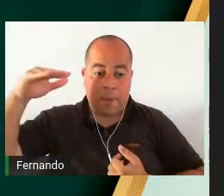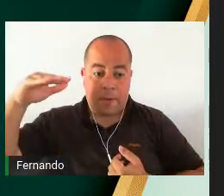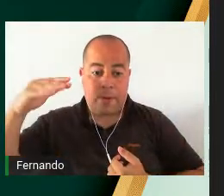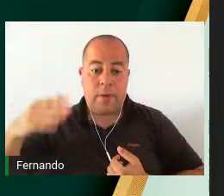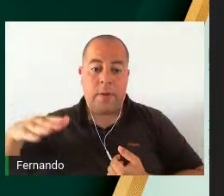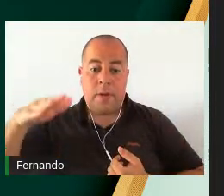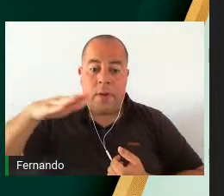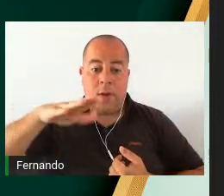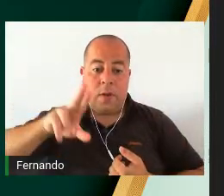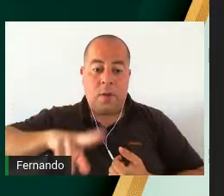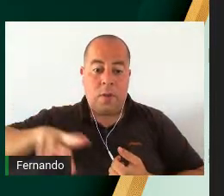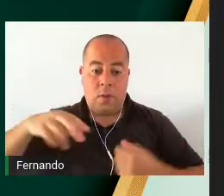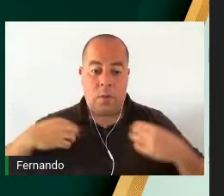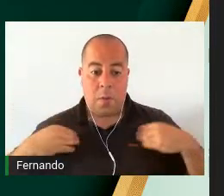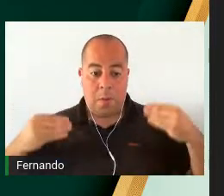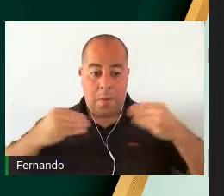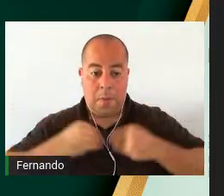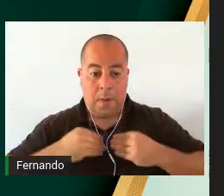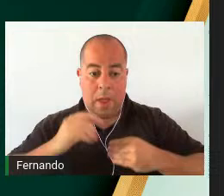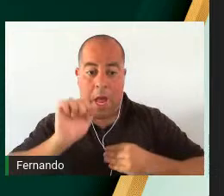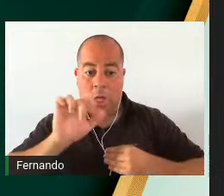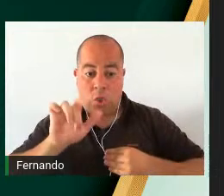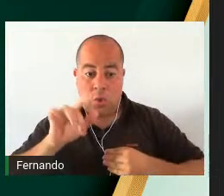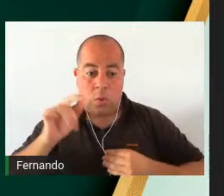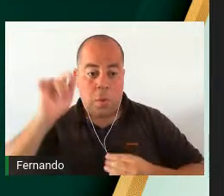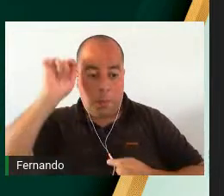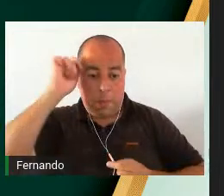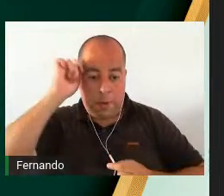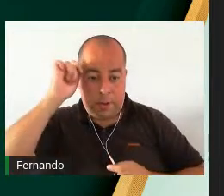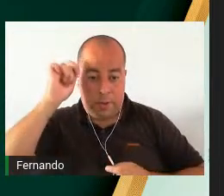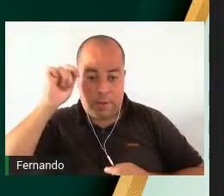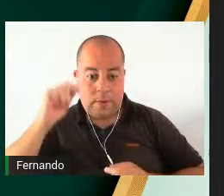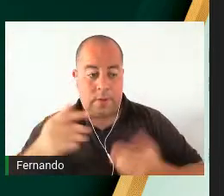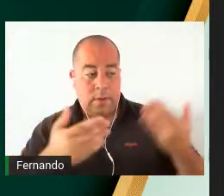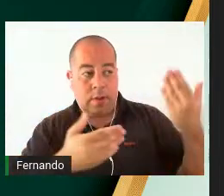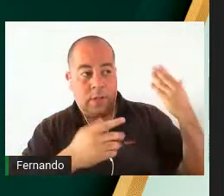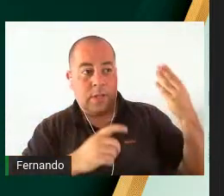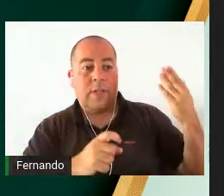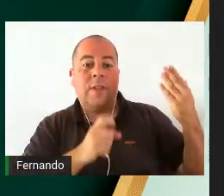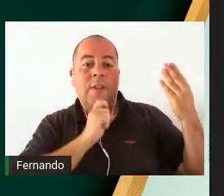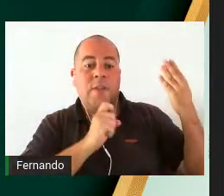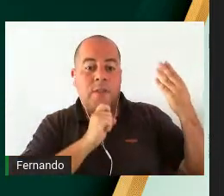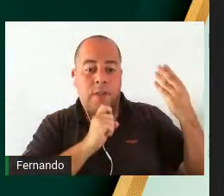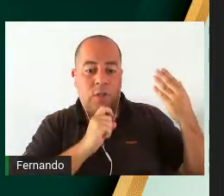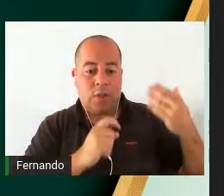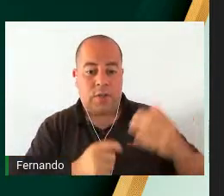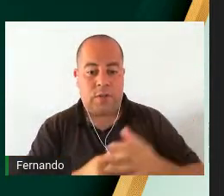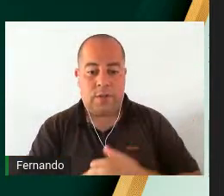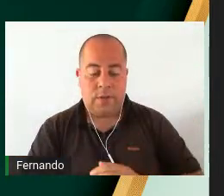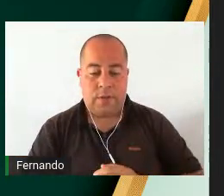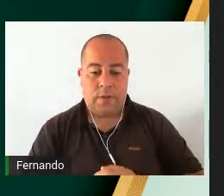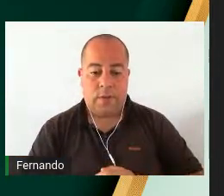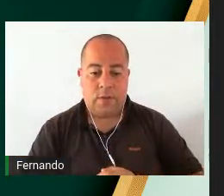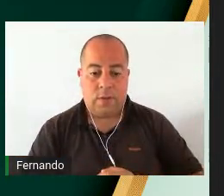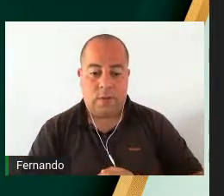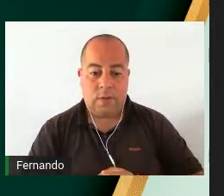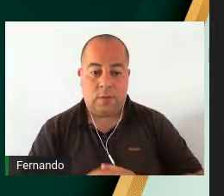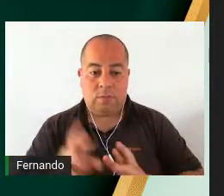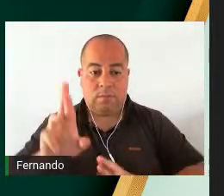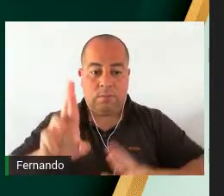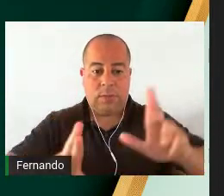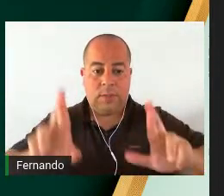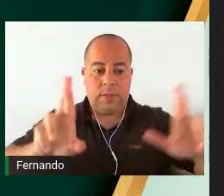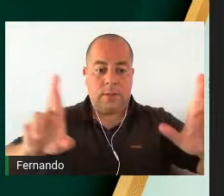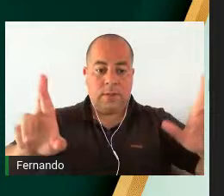usando beca preta e azul e ao meu fundo tem um banner verde da Unipampa. Autoridades já nominadas